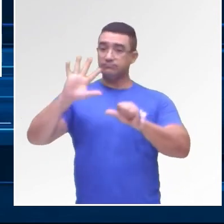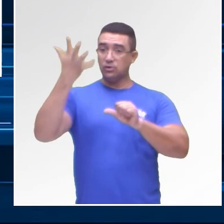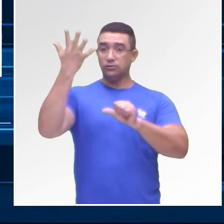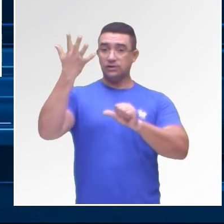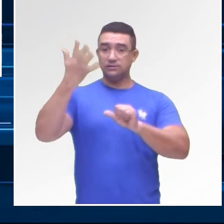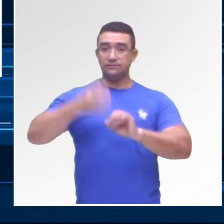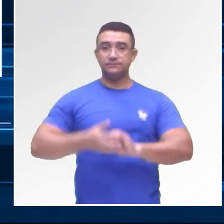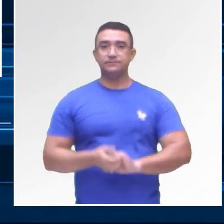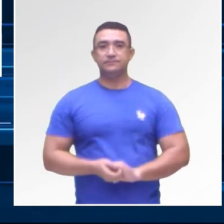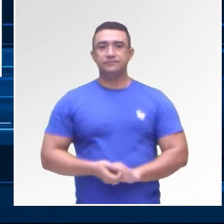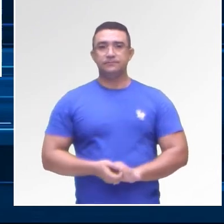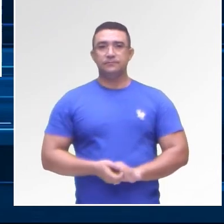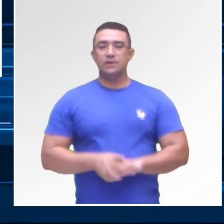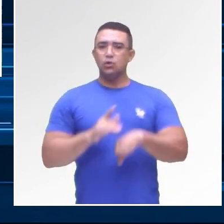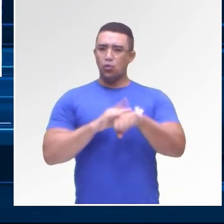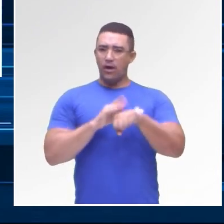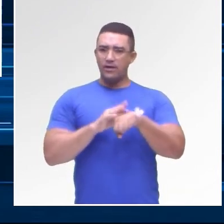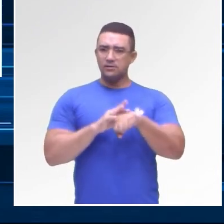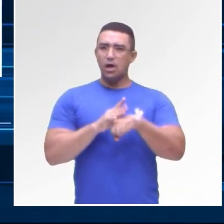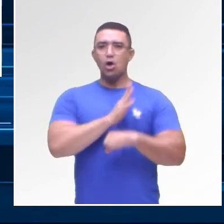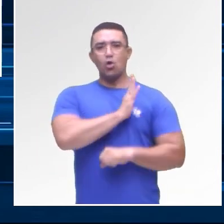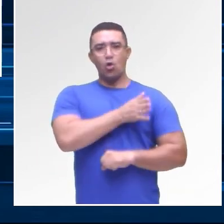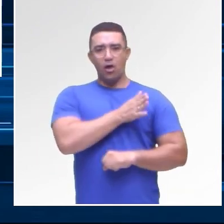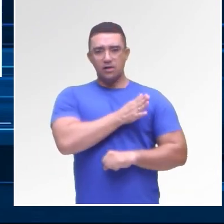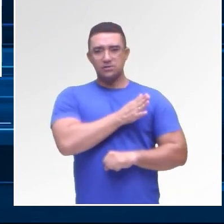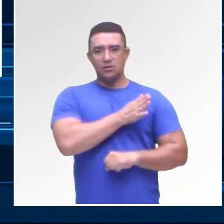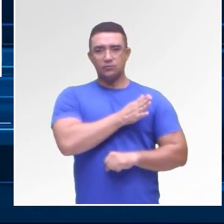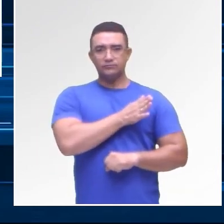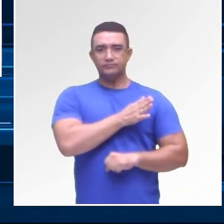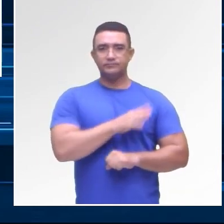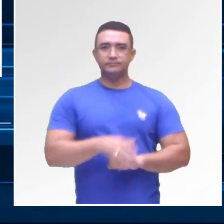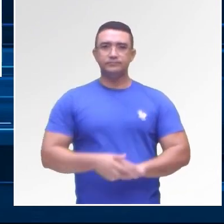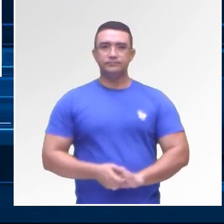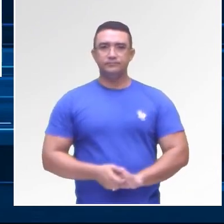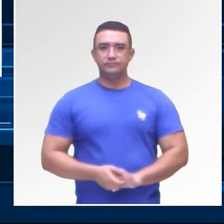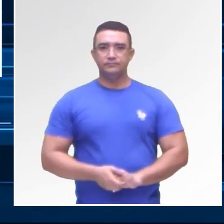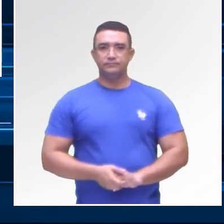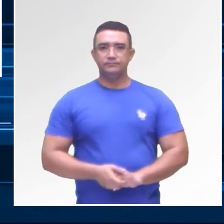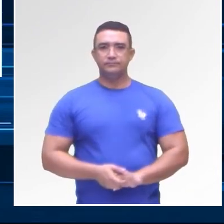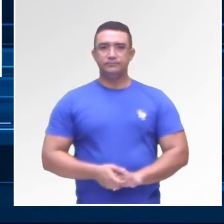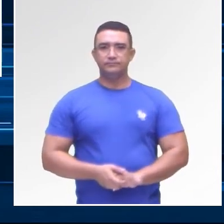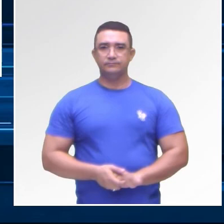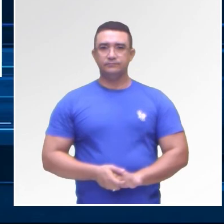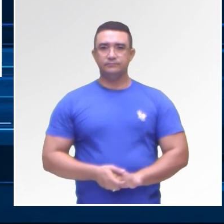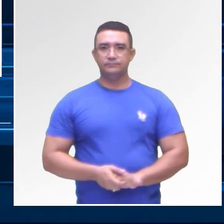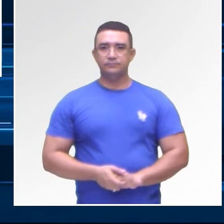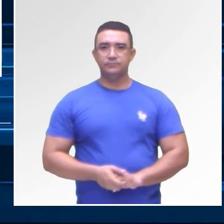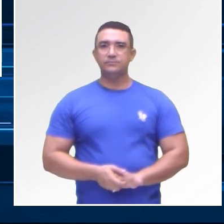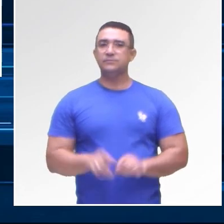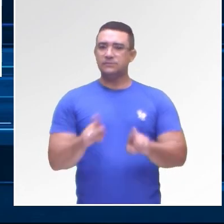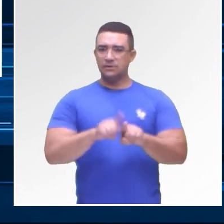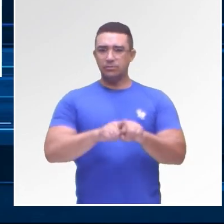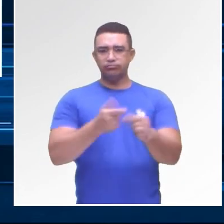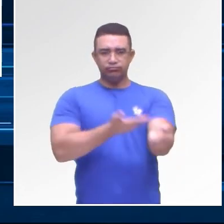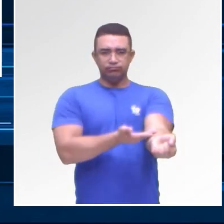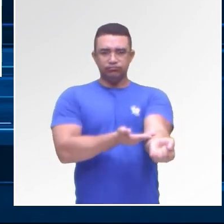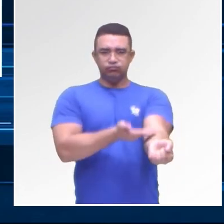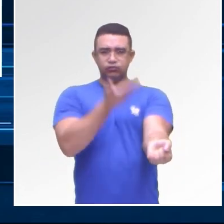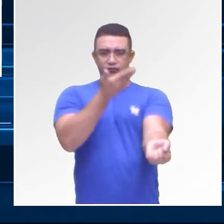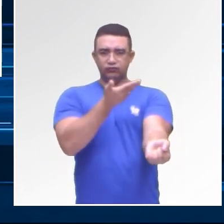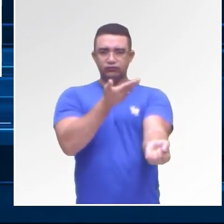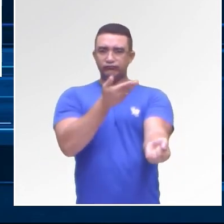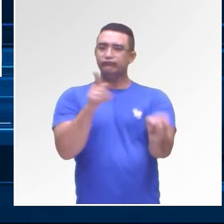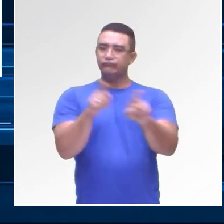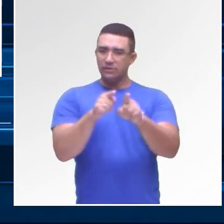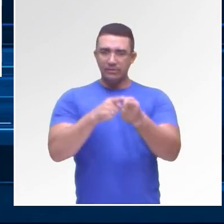são as doenças no coração, observem aí o nosso coração doente, a hipertensão, que é uma doença que vem